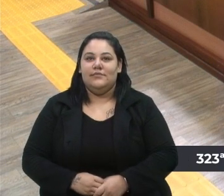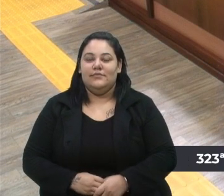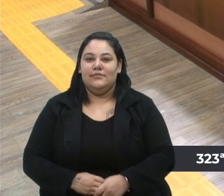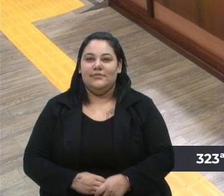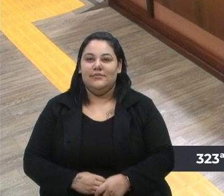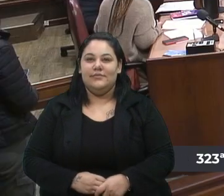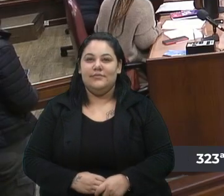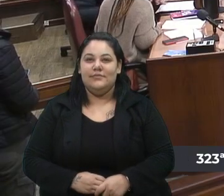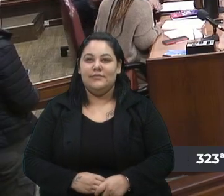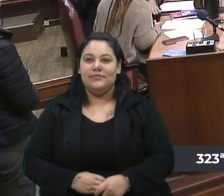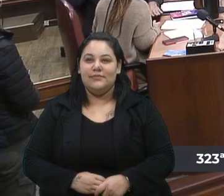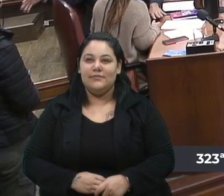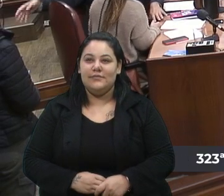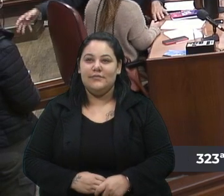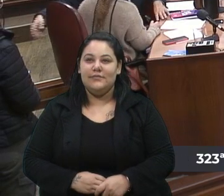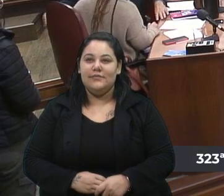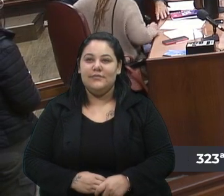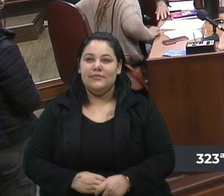imediato